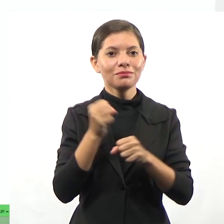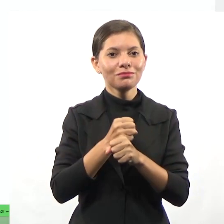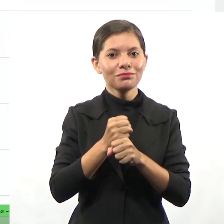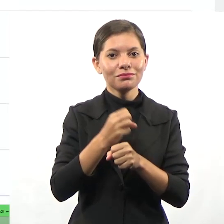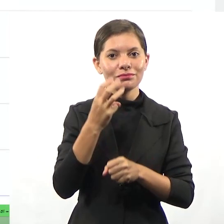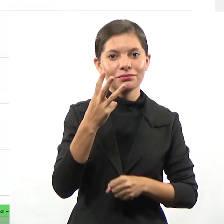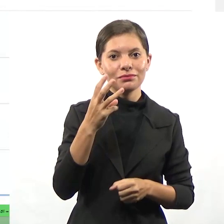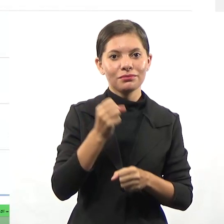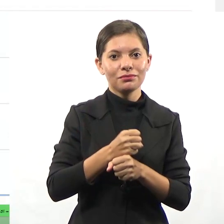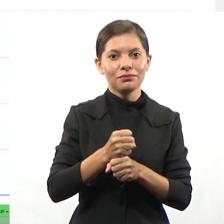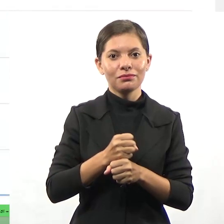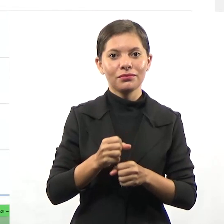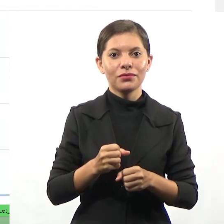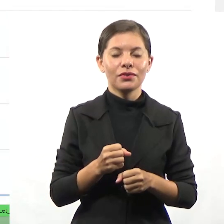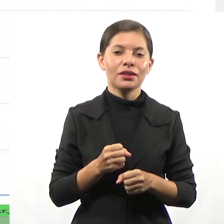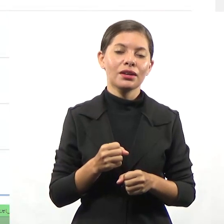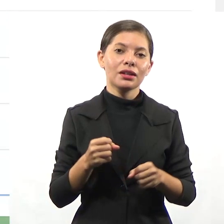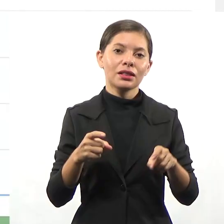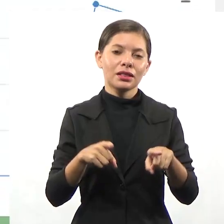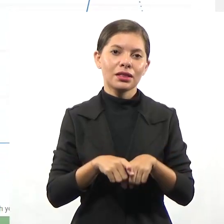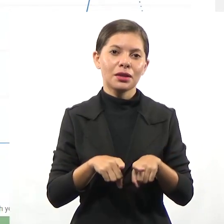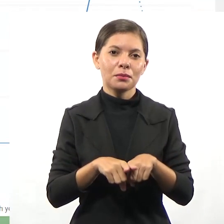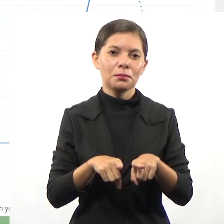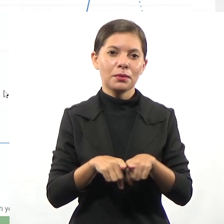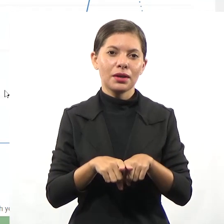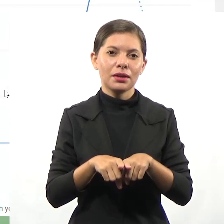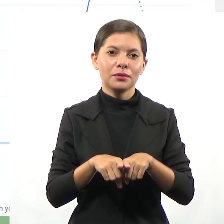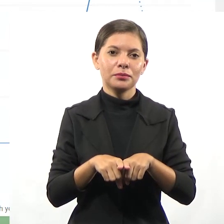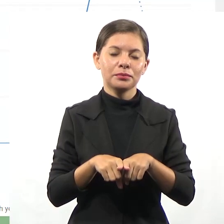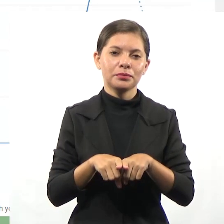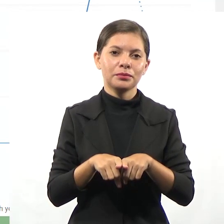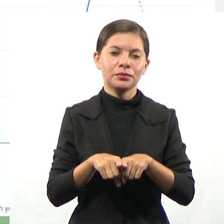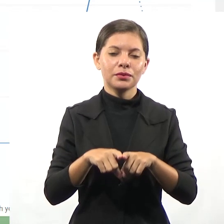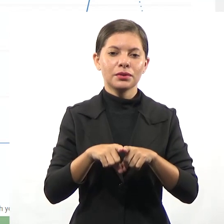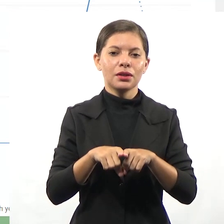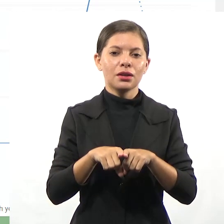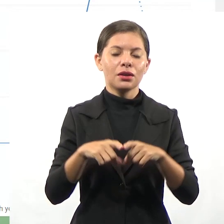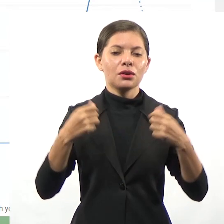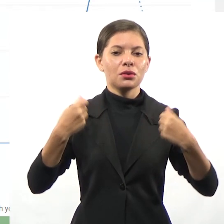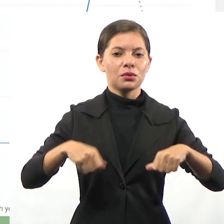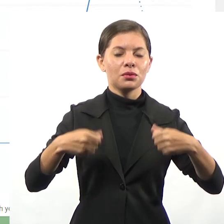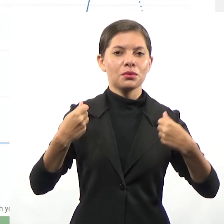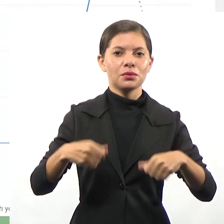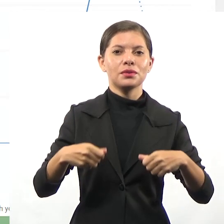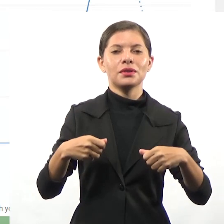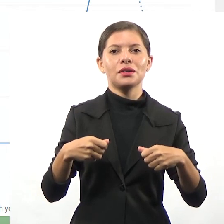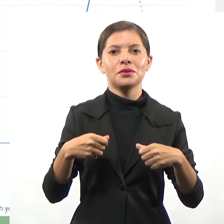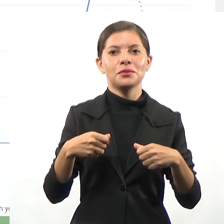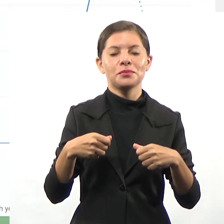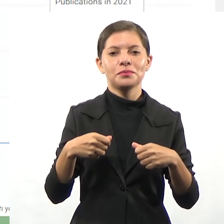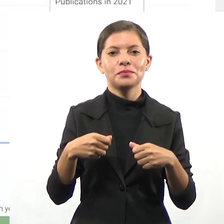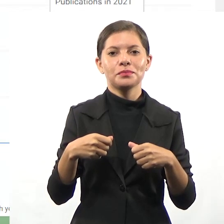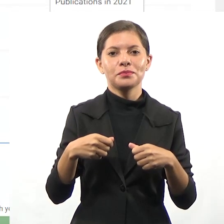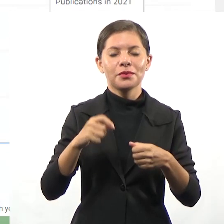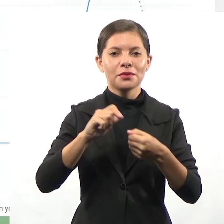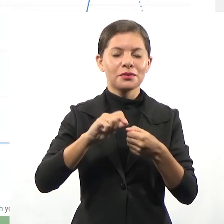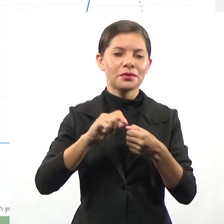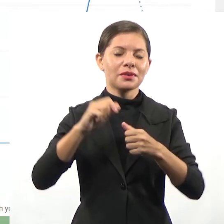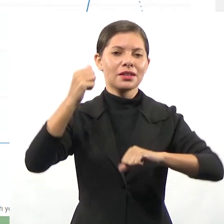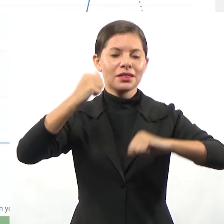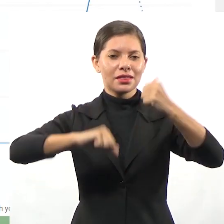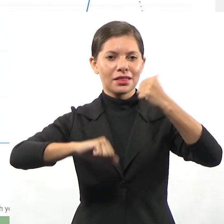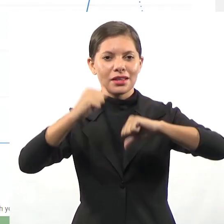overview dessas publicações. Eu consigo analisar, olha, eu filtrei só dos anos de 2021 para